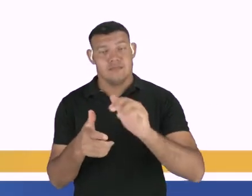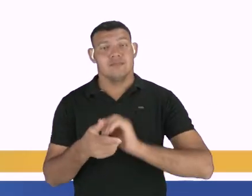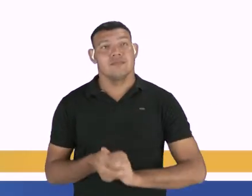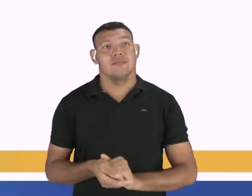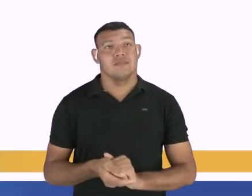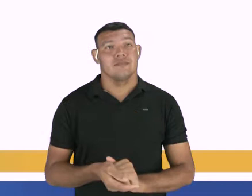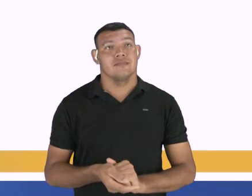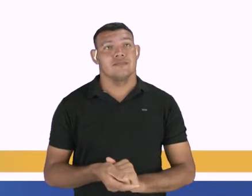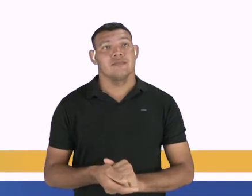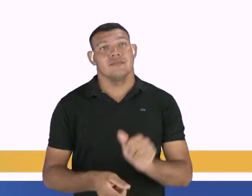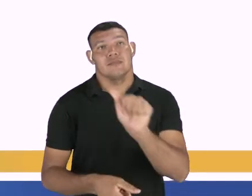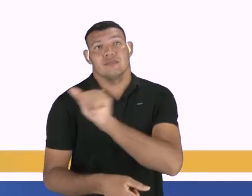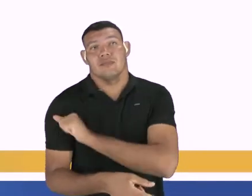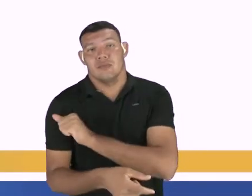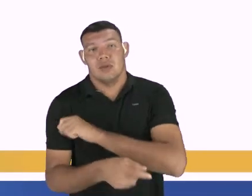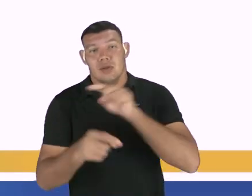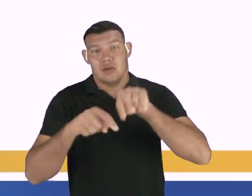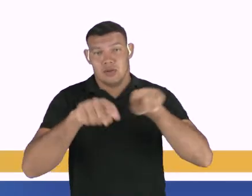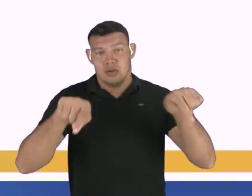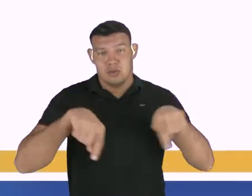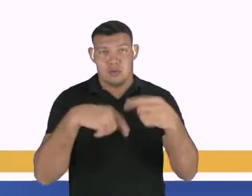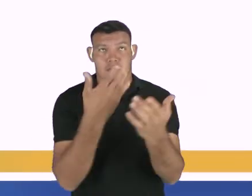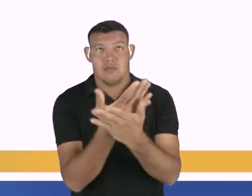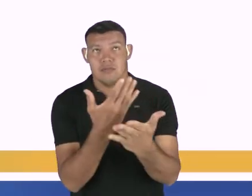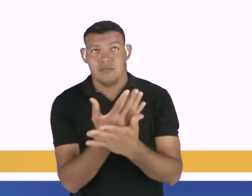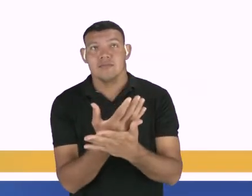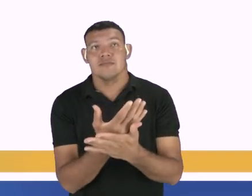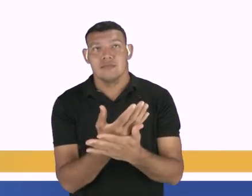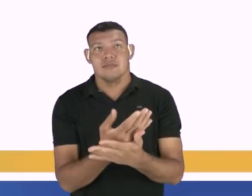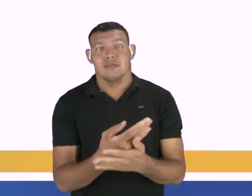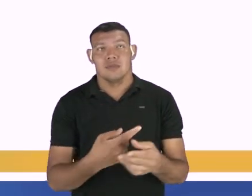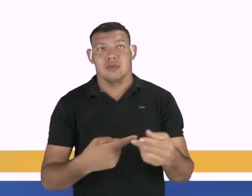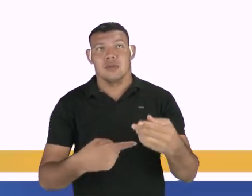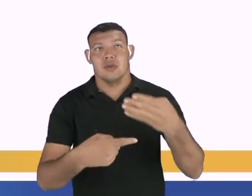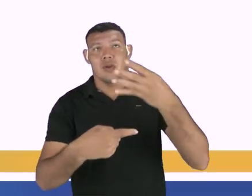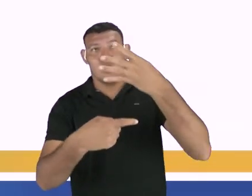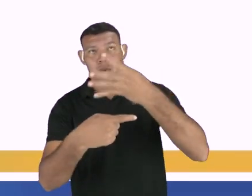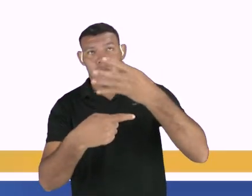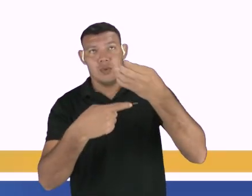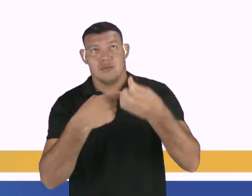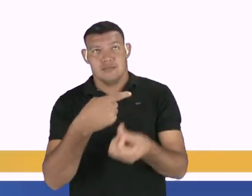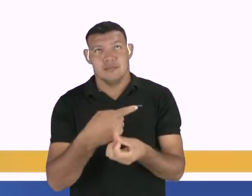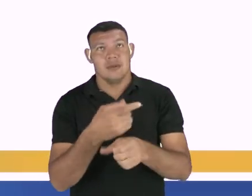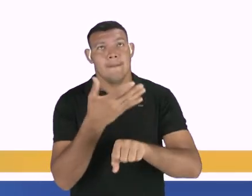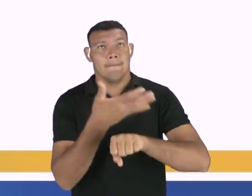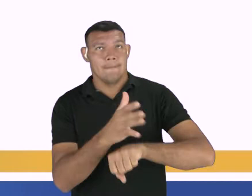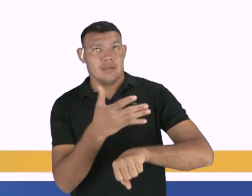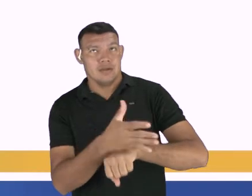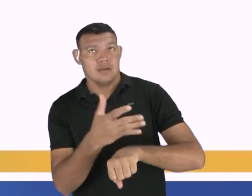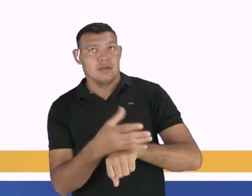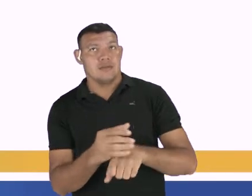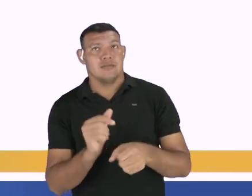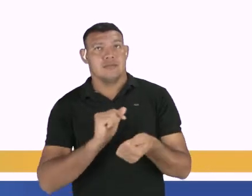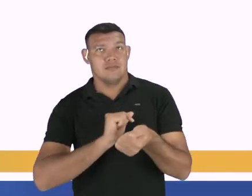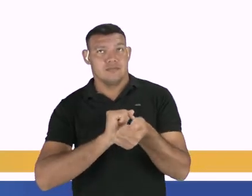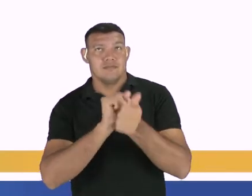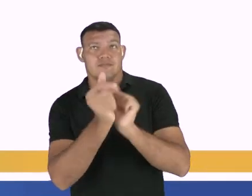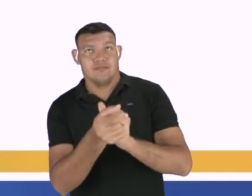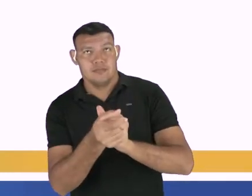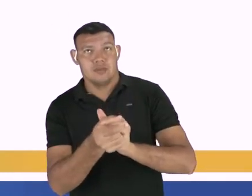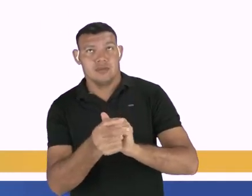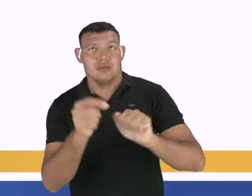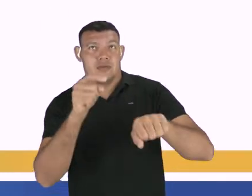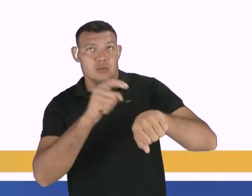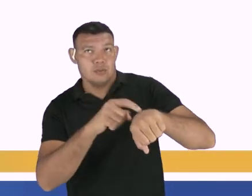Dos alunos de uma turma, 4/6 praticam algum esporte durante o intervalo. Desses alunos,